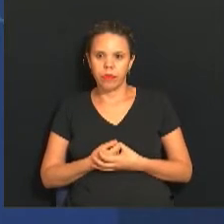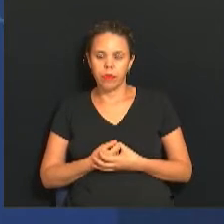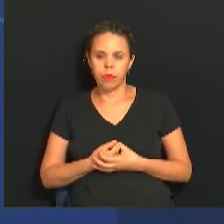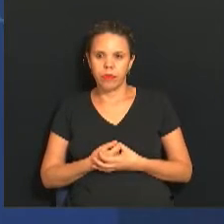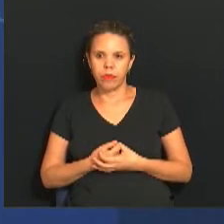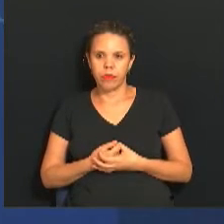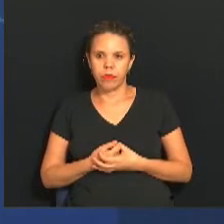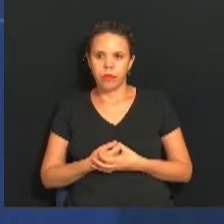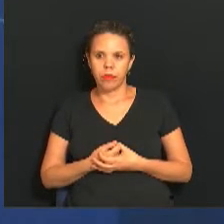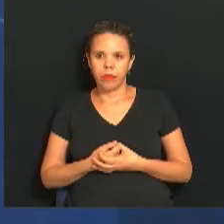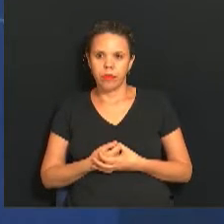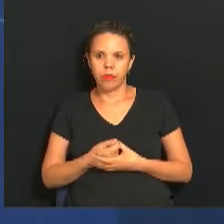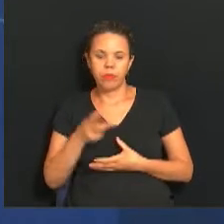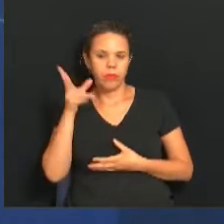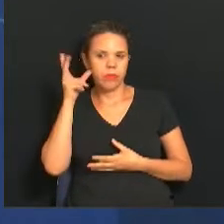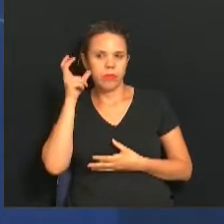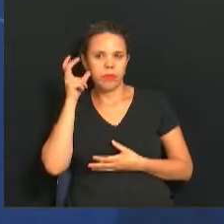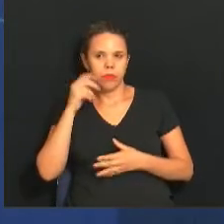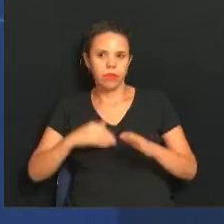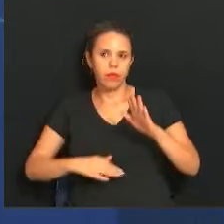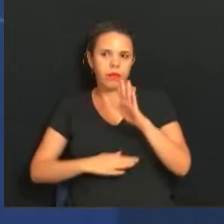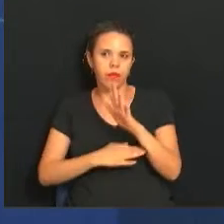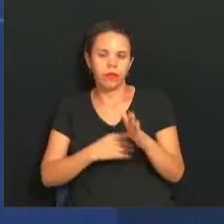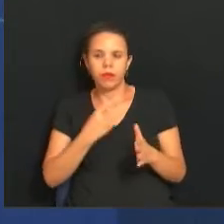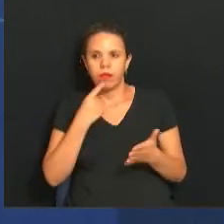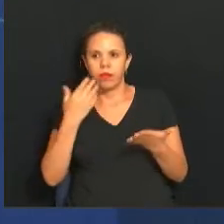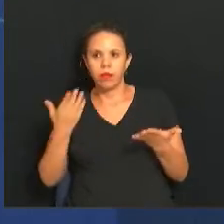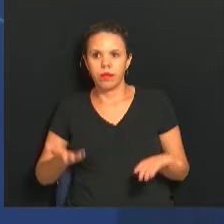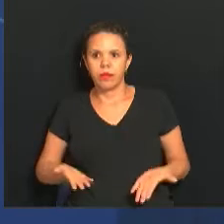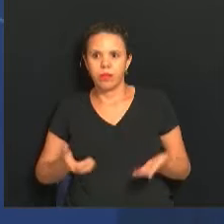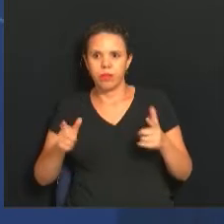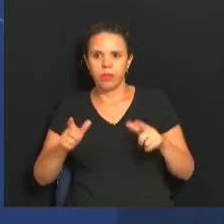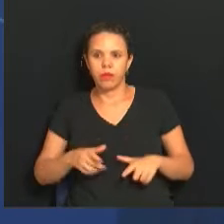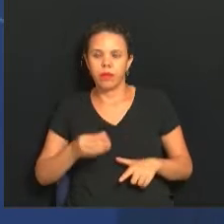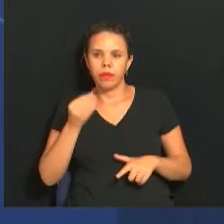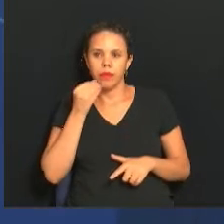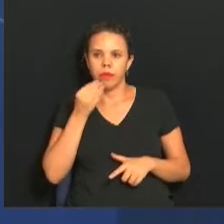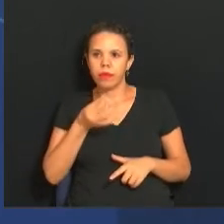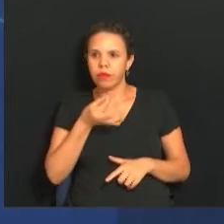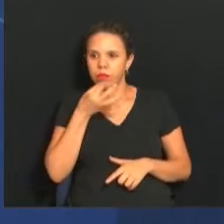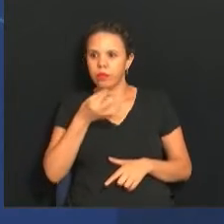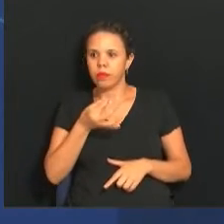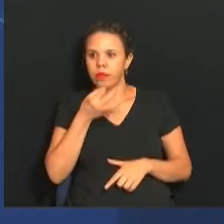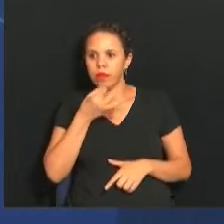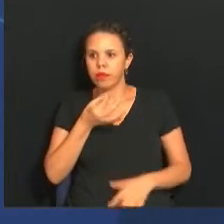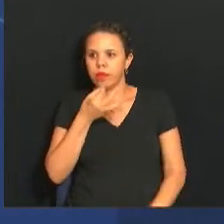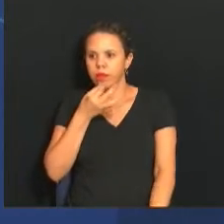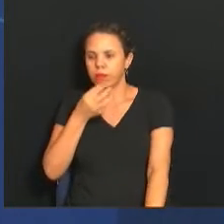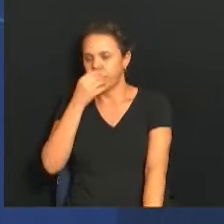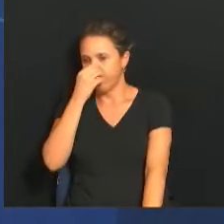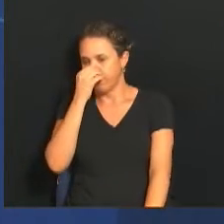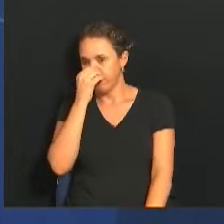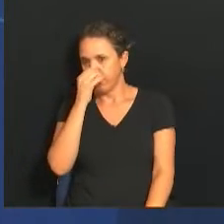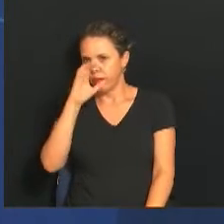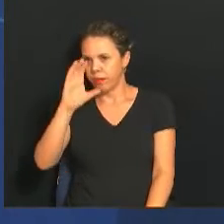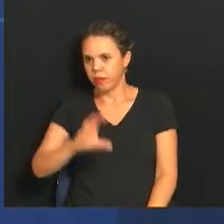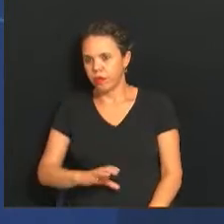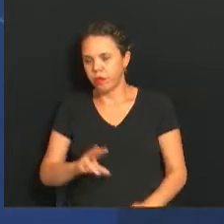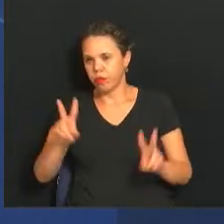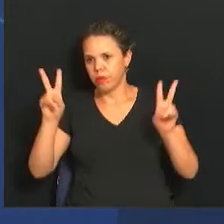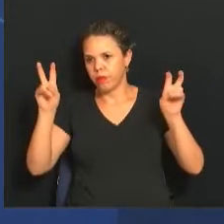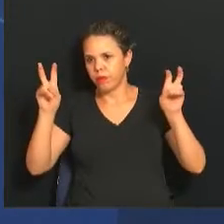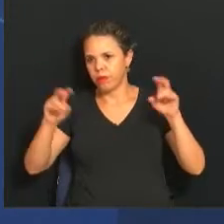A ouvidoria da Câmara de Campinas é um espaço para manifestação do cidadão a respeito